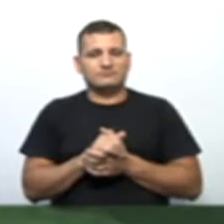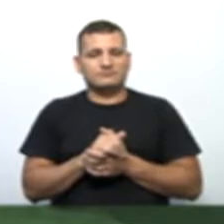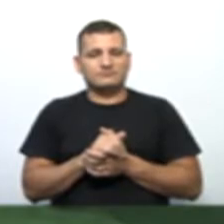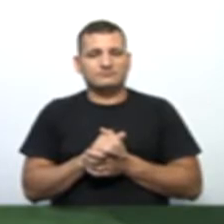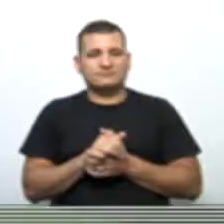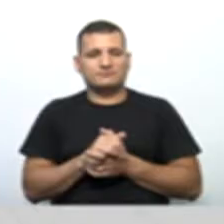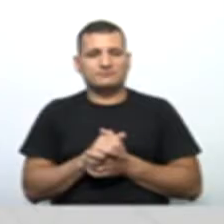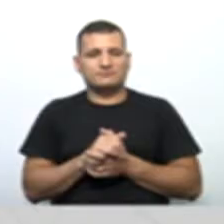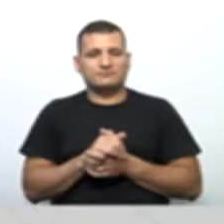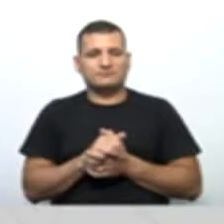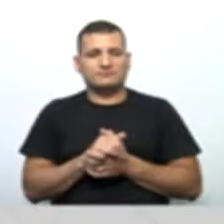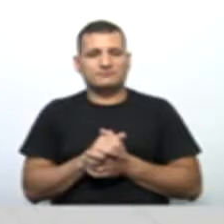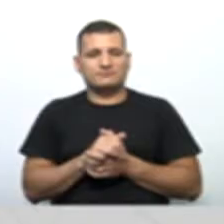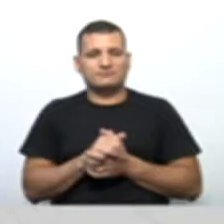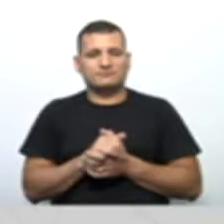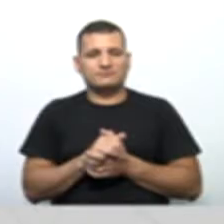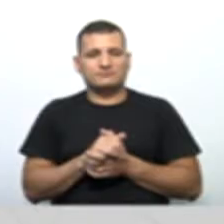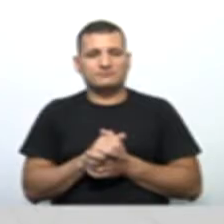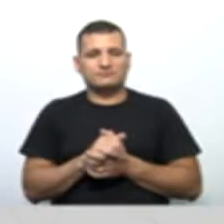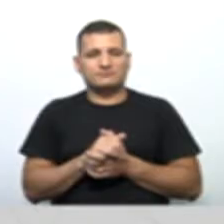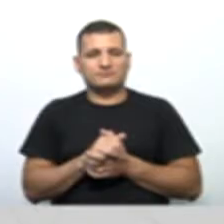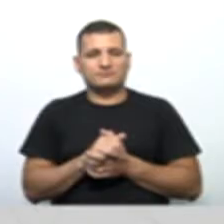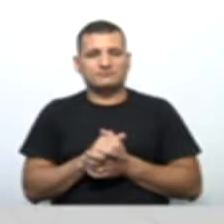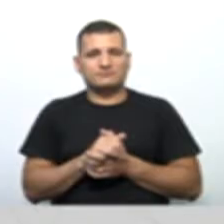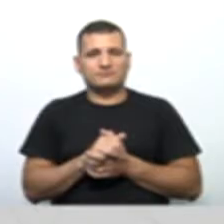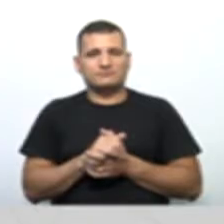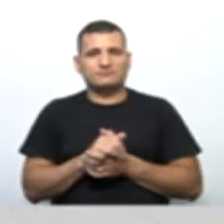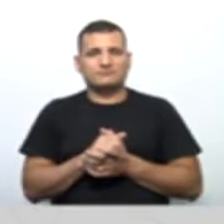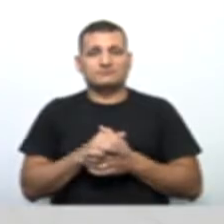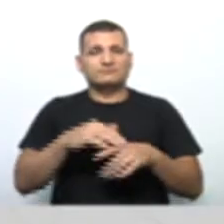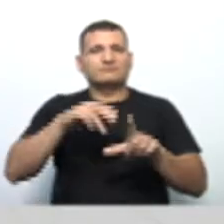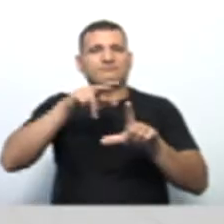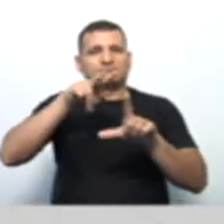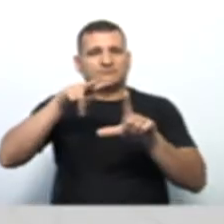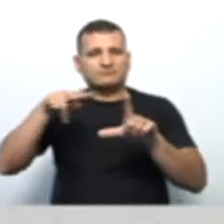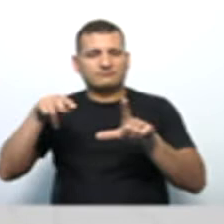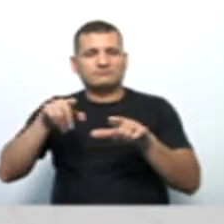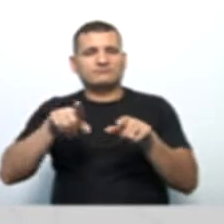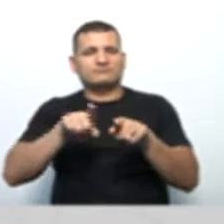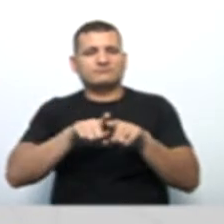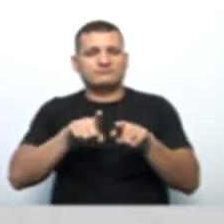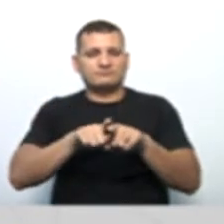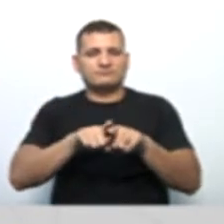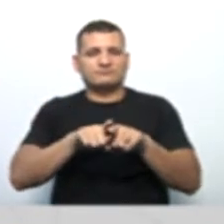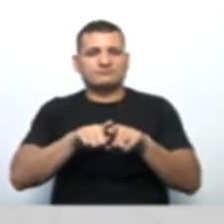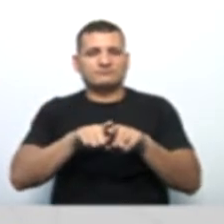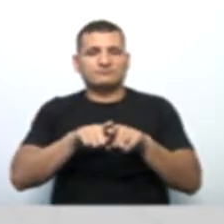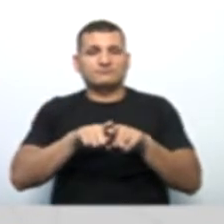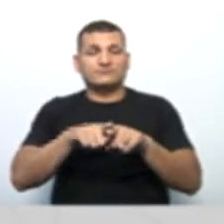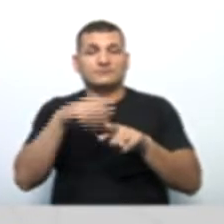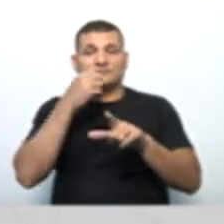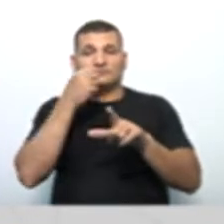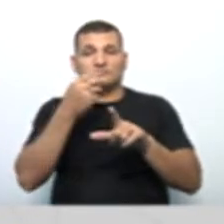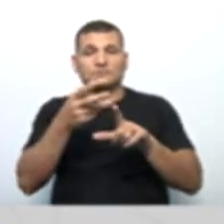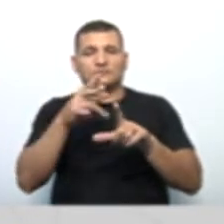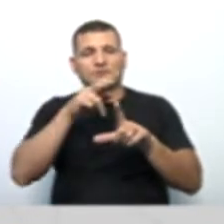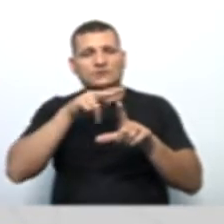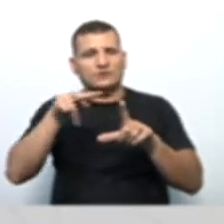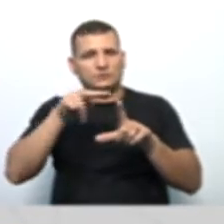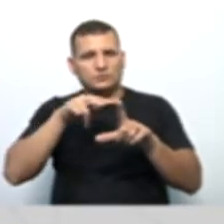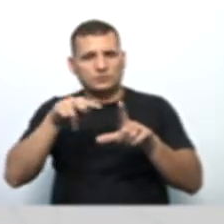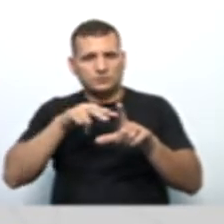vamos lá então além de da legibilidade temos que promover uma boa leitura habilidade